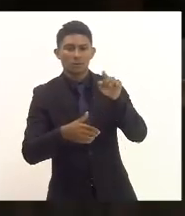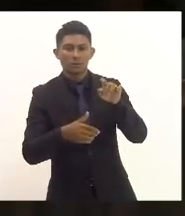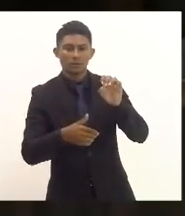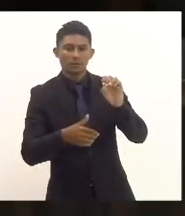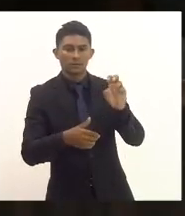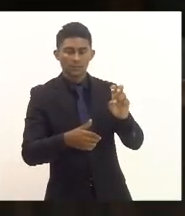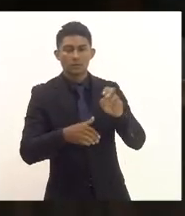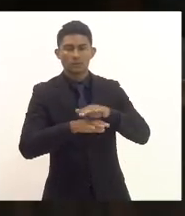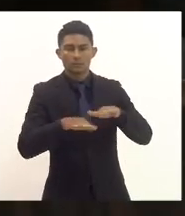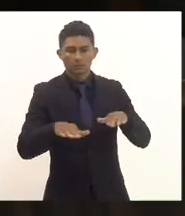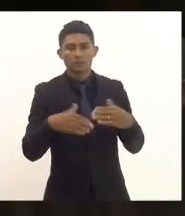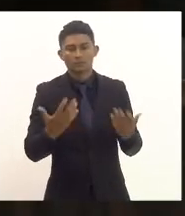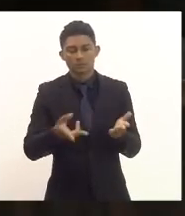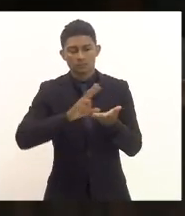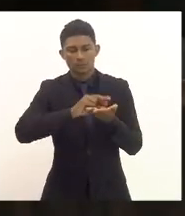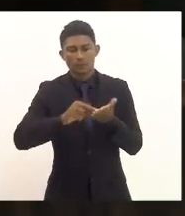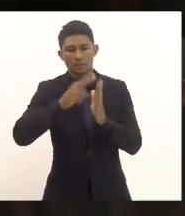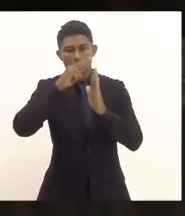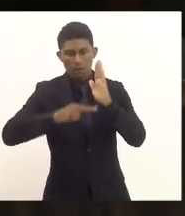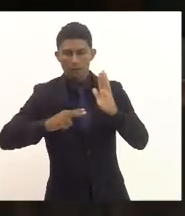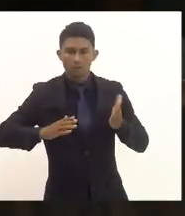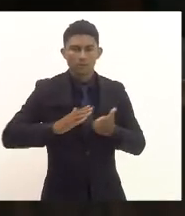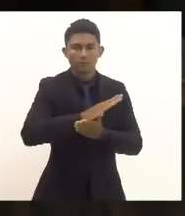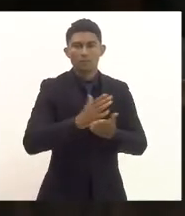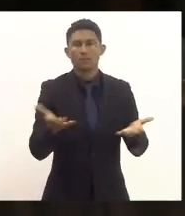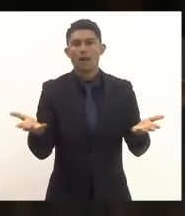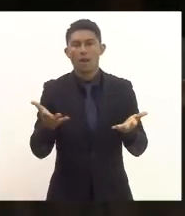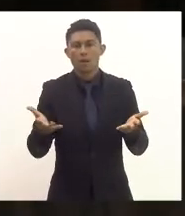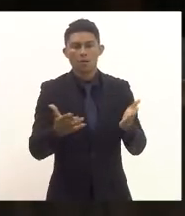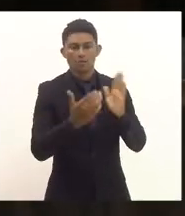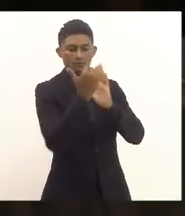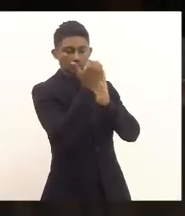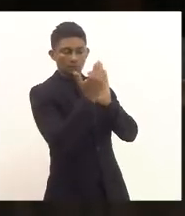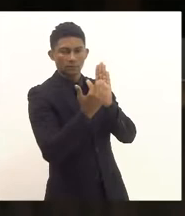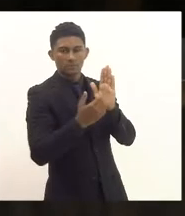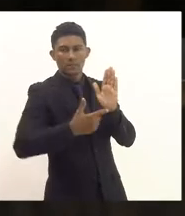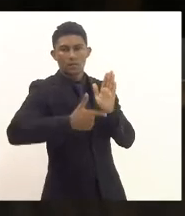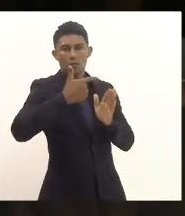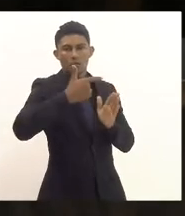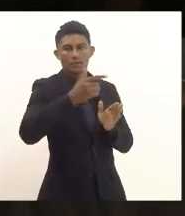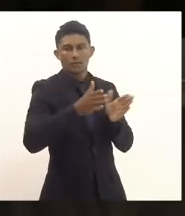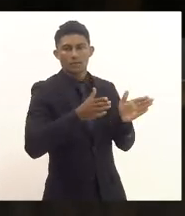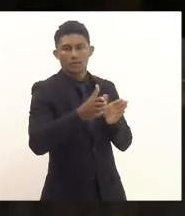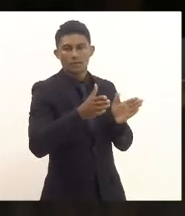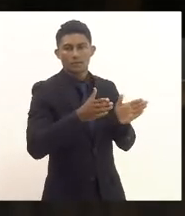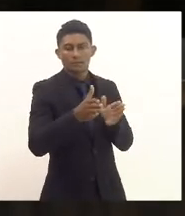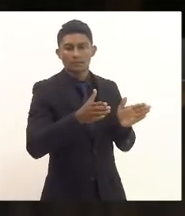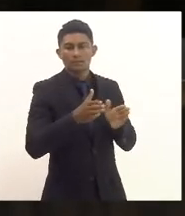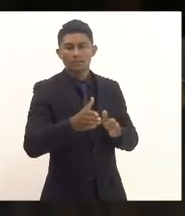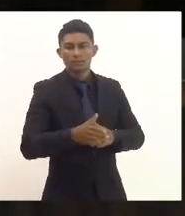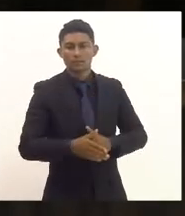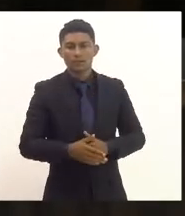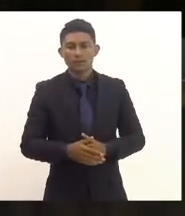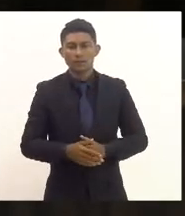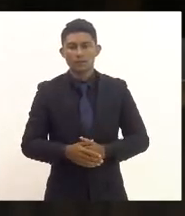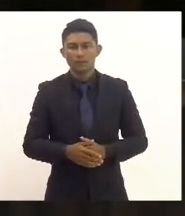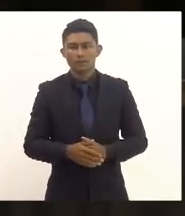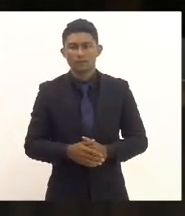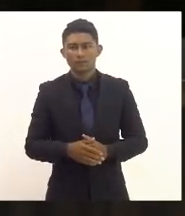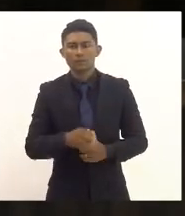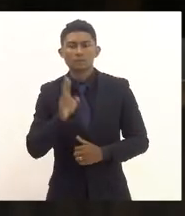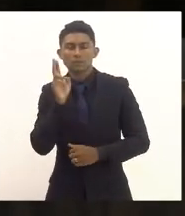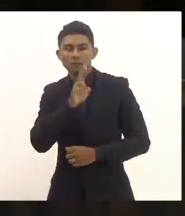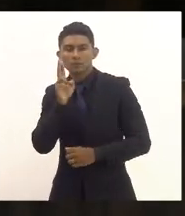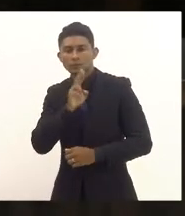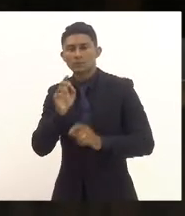lida e aprovada a ata passa-se a ordem da segunda sessão ordinária do dia 25 de Maio em regime de urgência a gente quis a